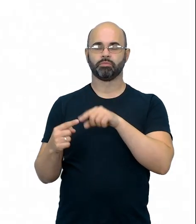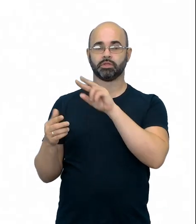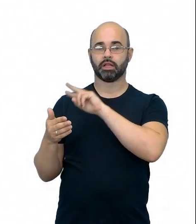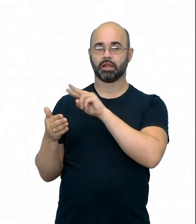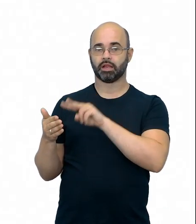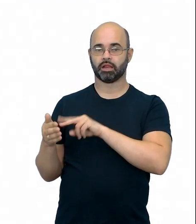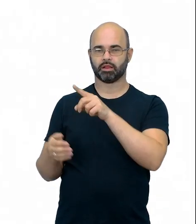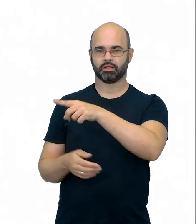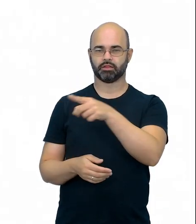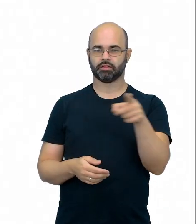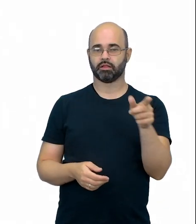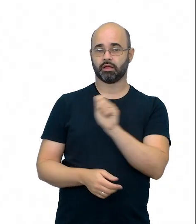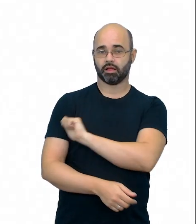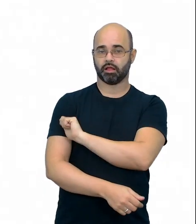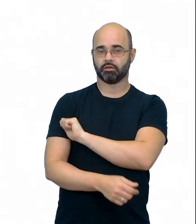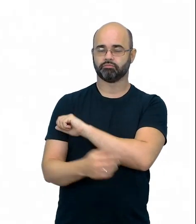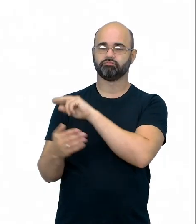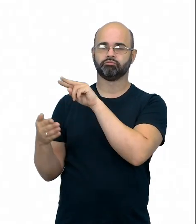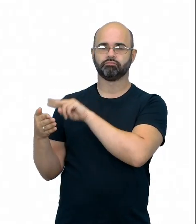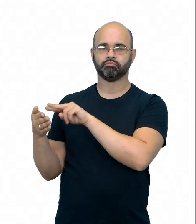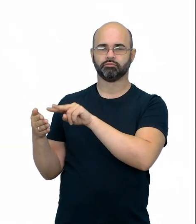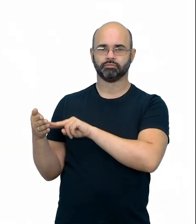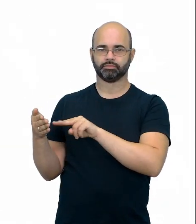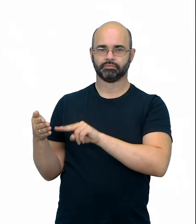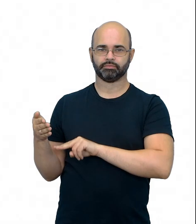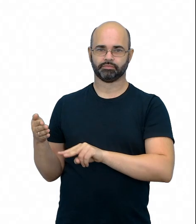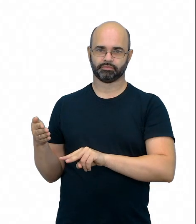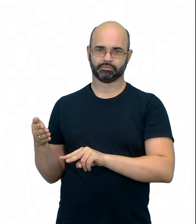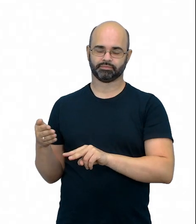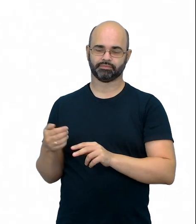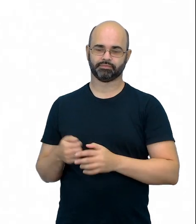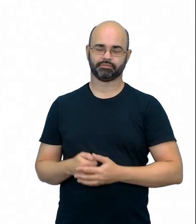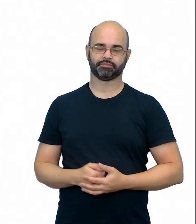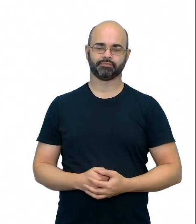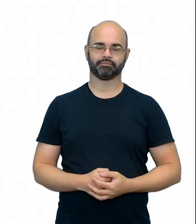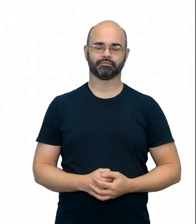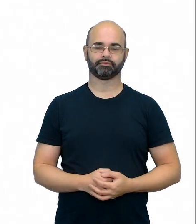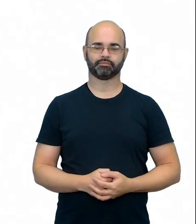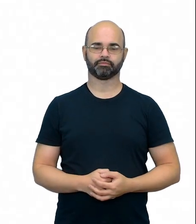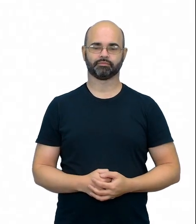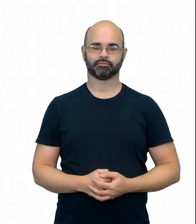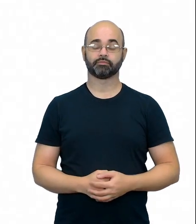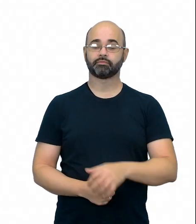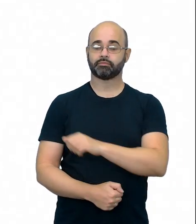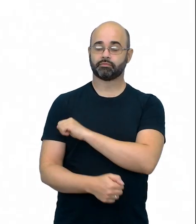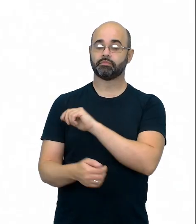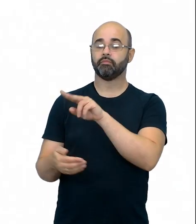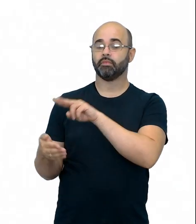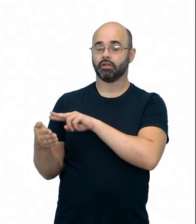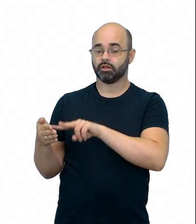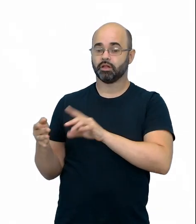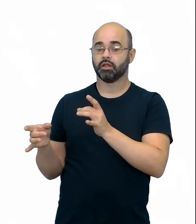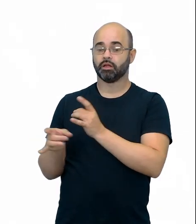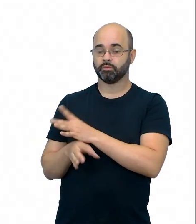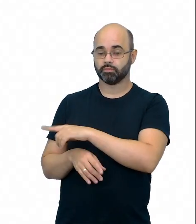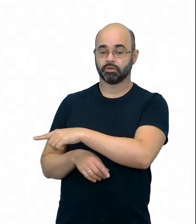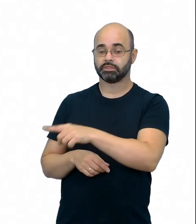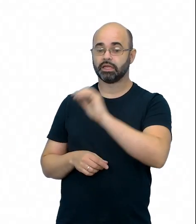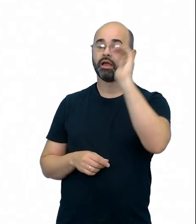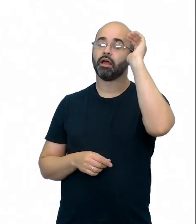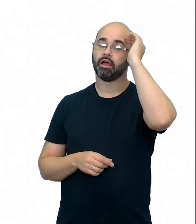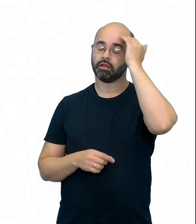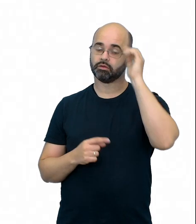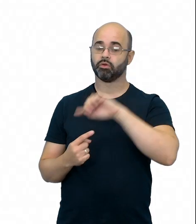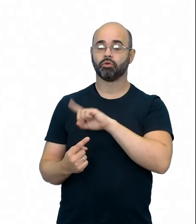estudantes entenderem o que é esperado deles nessa aula, e assim eles conseguem dar início a partir de